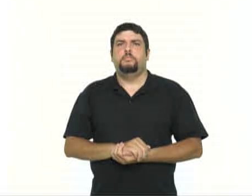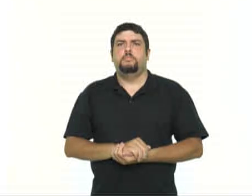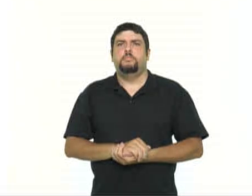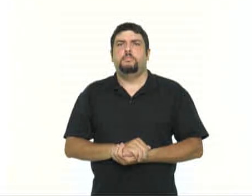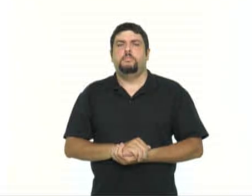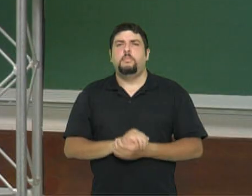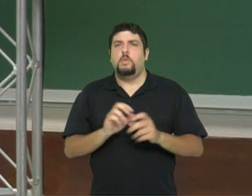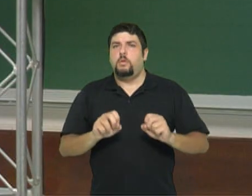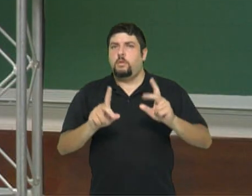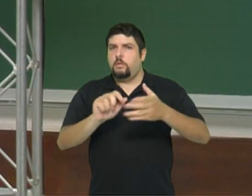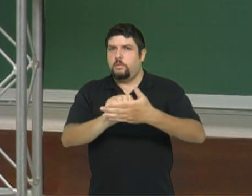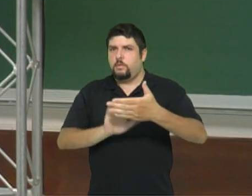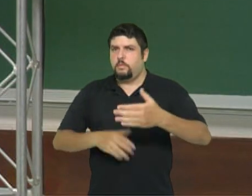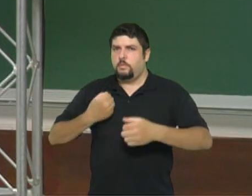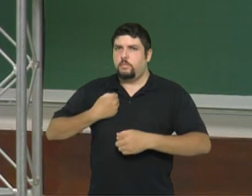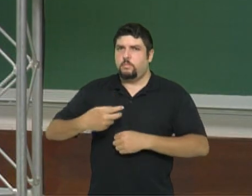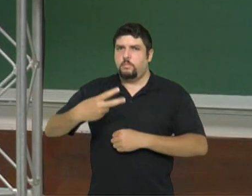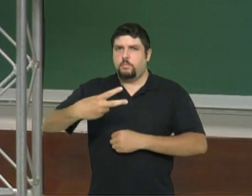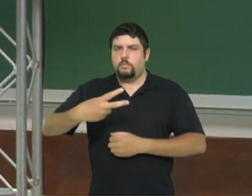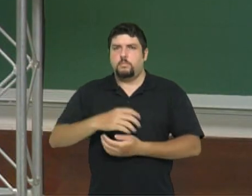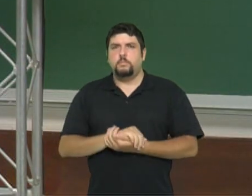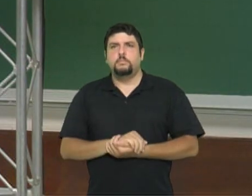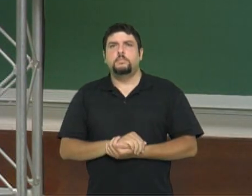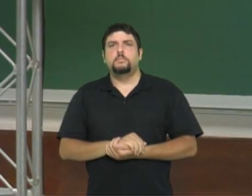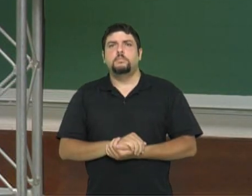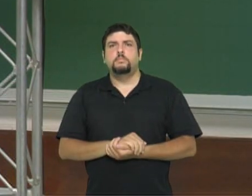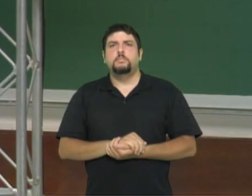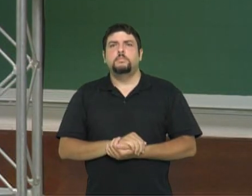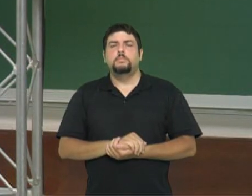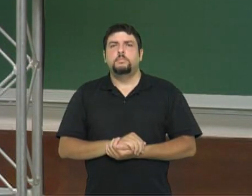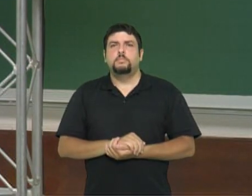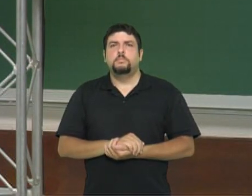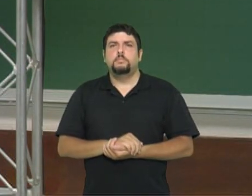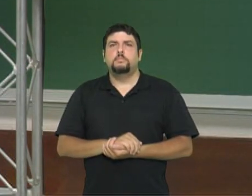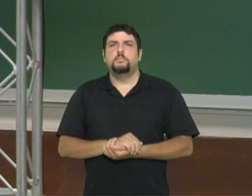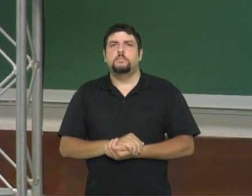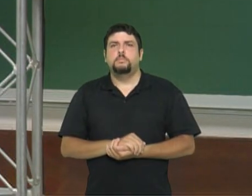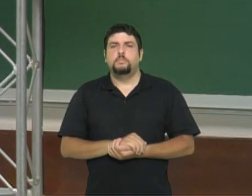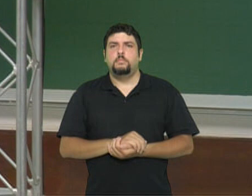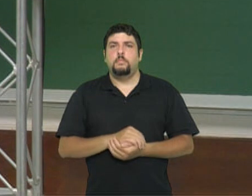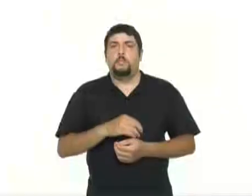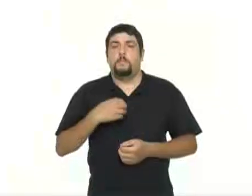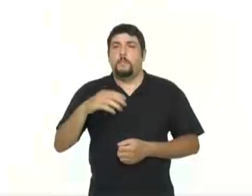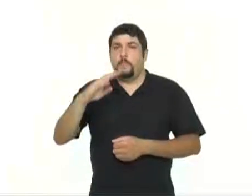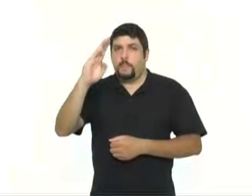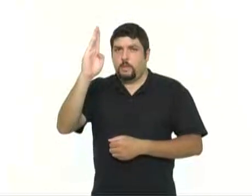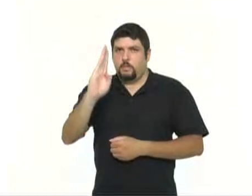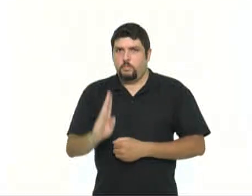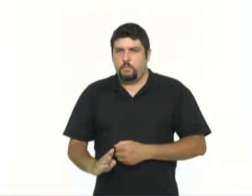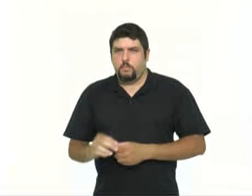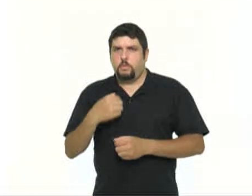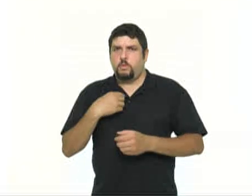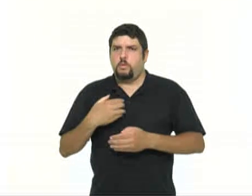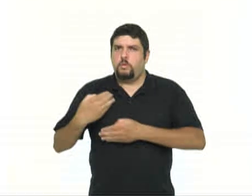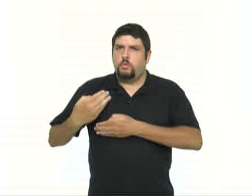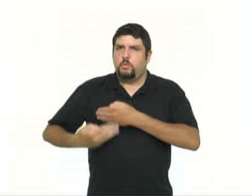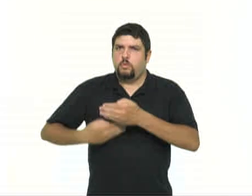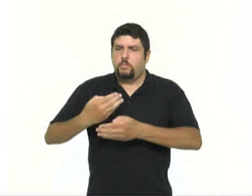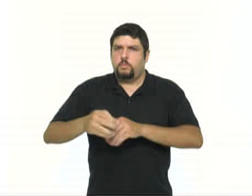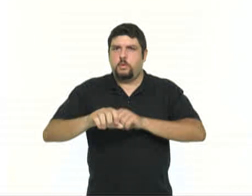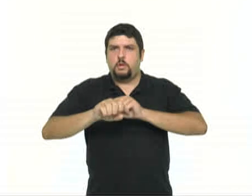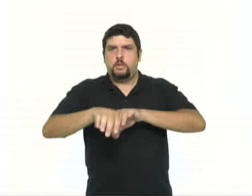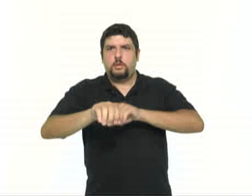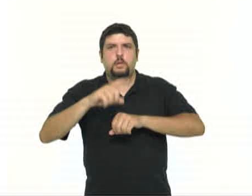Vamos para a nossa atividade 2. Então, aquele trecho que eu acabei de ler para vocês. No Brasil, o início do processo de educação de surdos